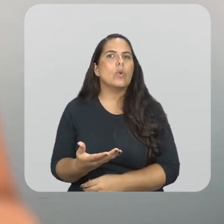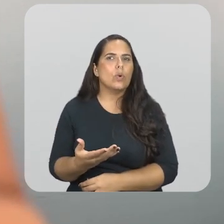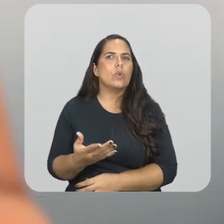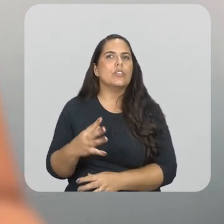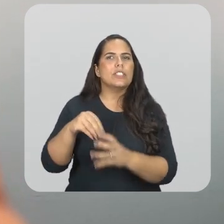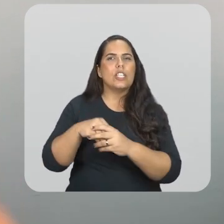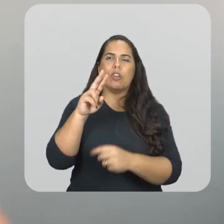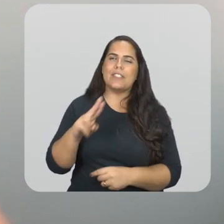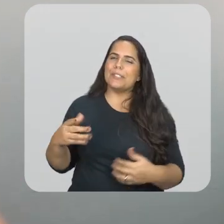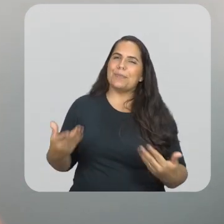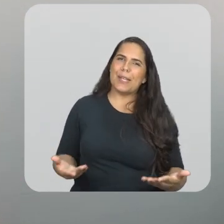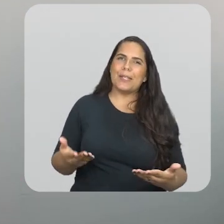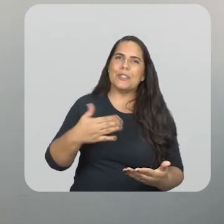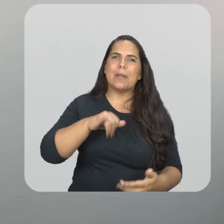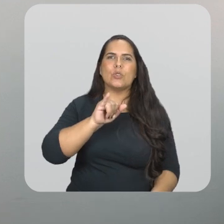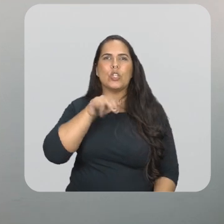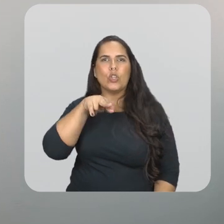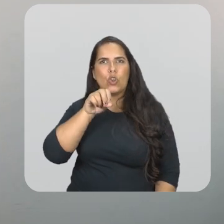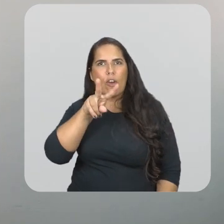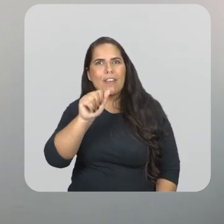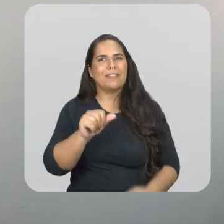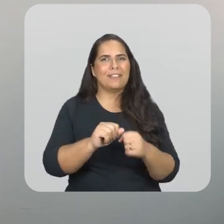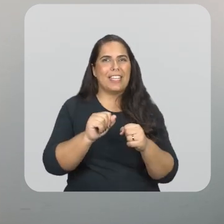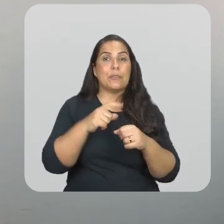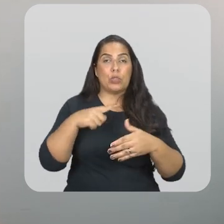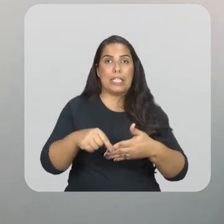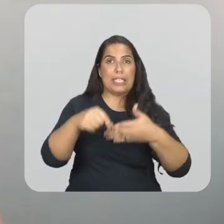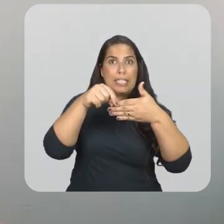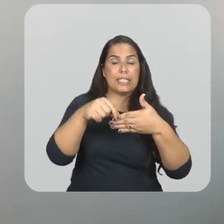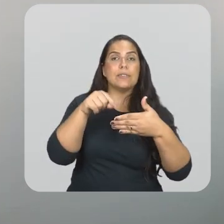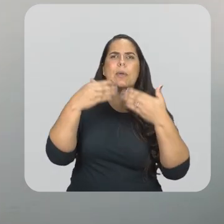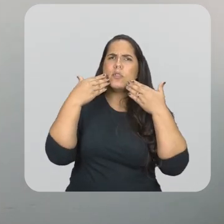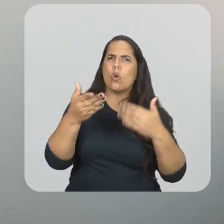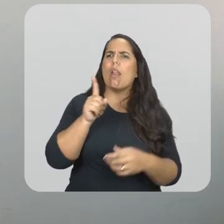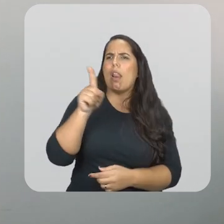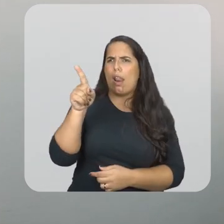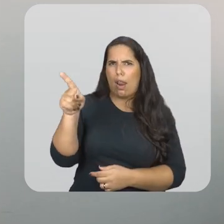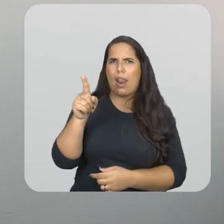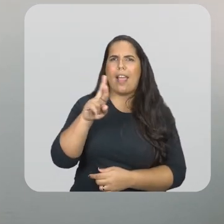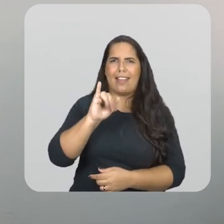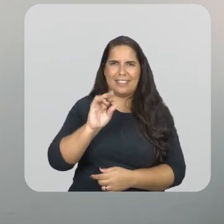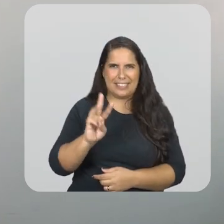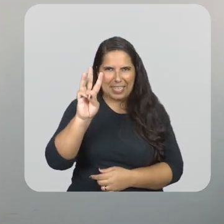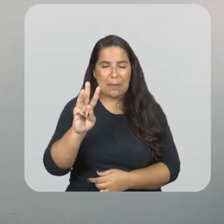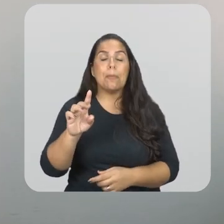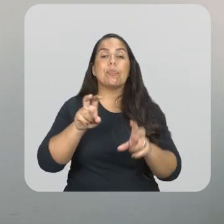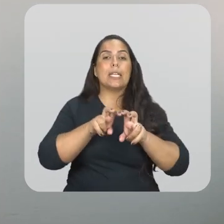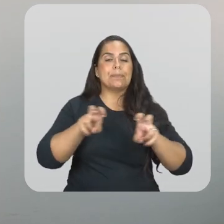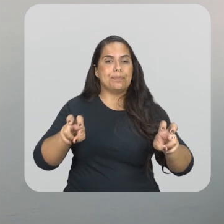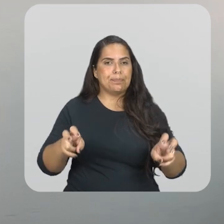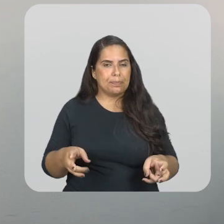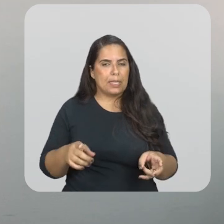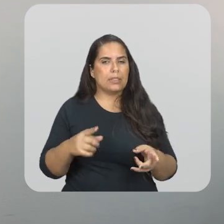inovadoras dentro da universidade. Então, é isso que o Espaço Inova faz, e eu lidero isso, e isso a gente apresentou lá no Rio Innovation Week, além dessa